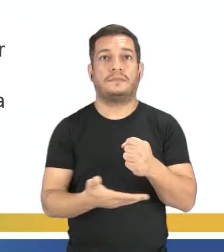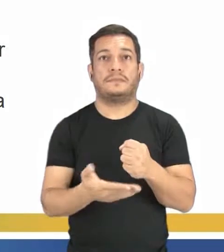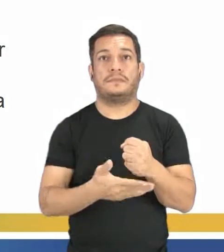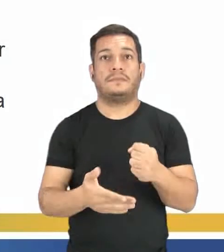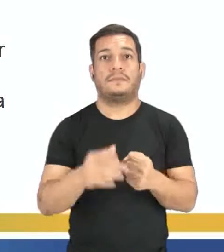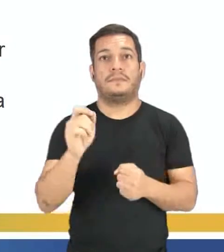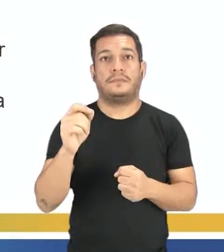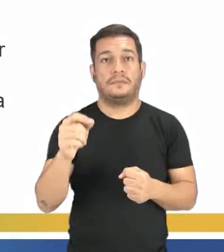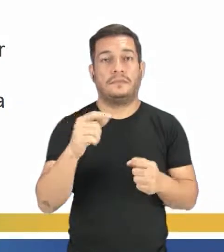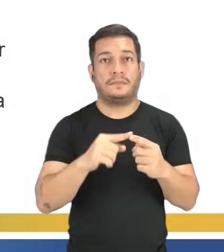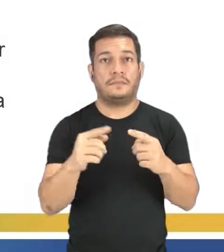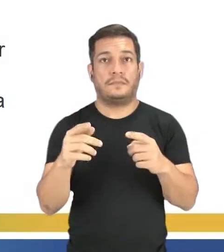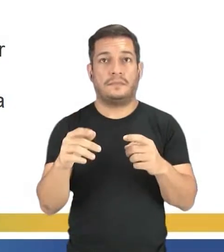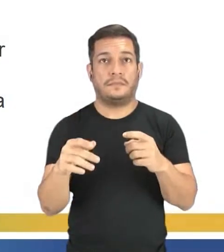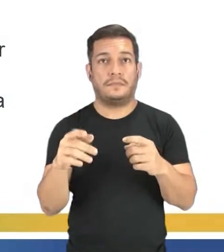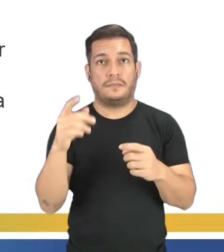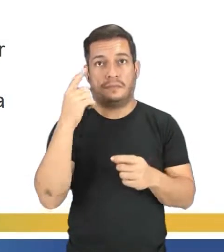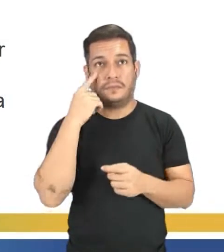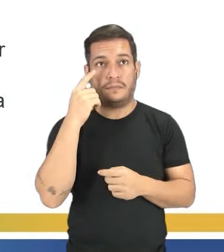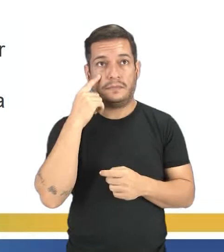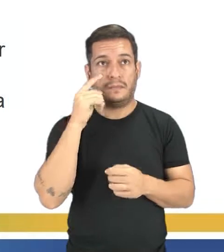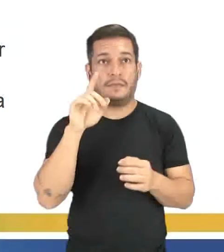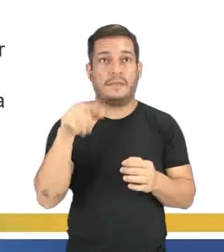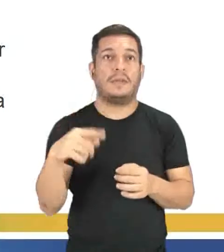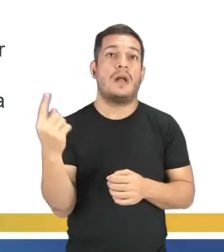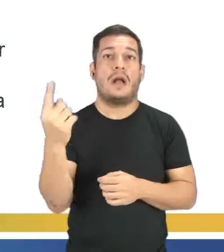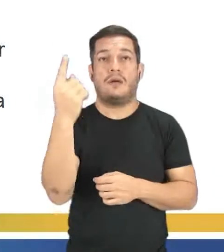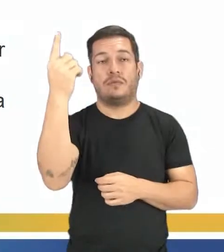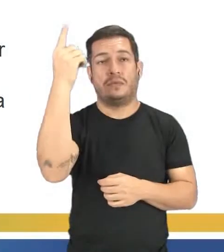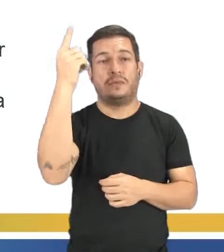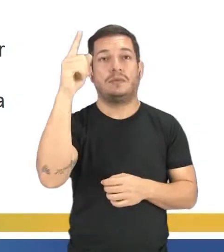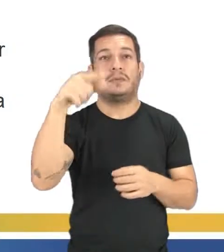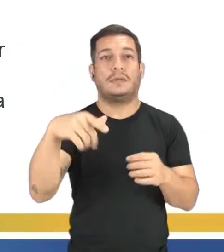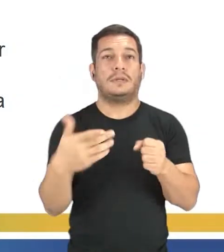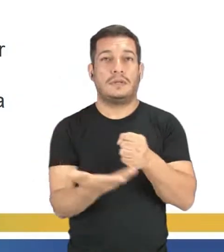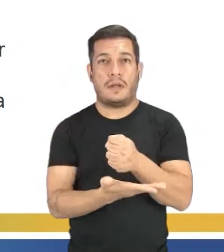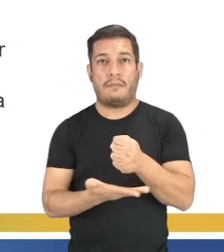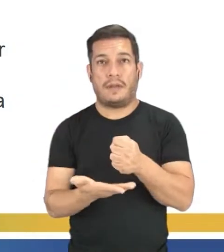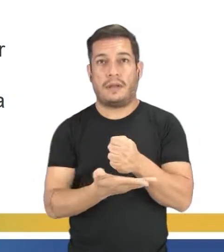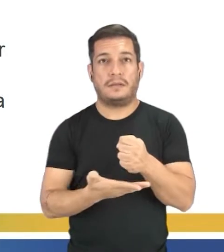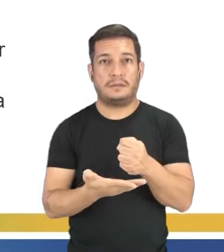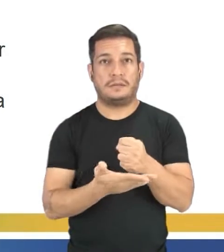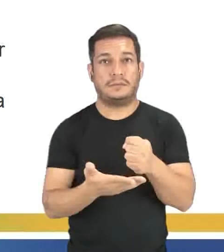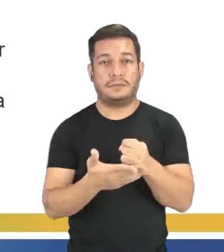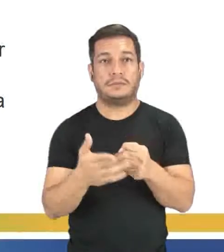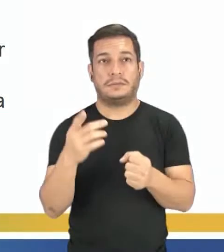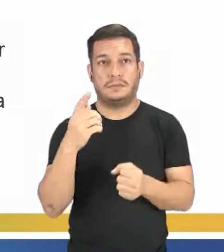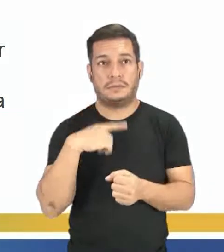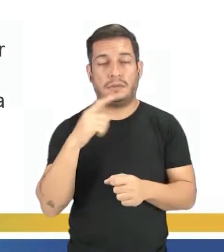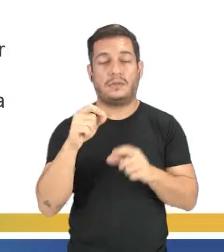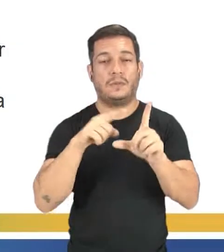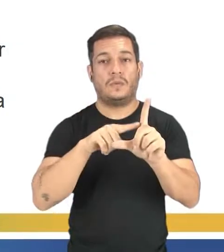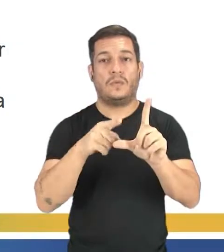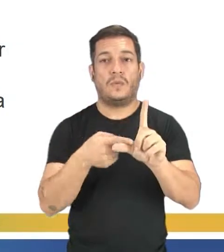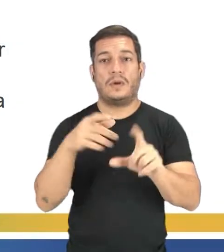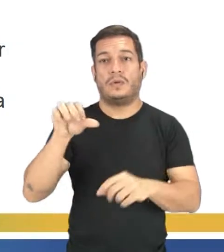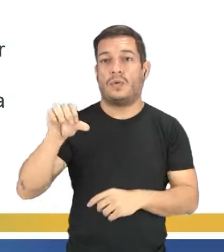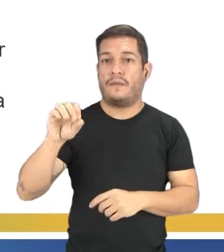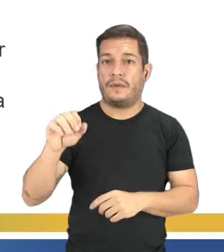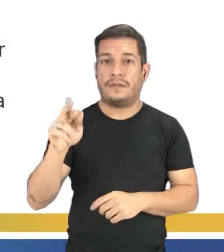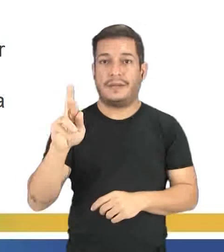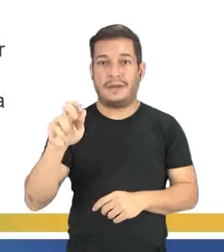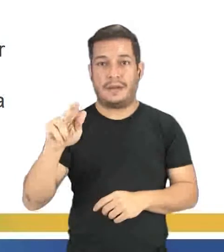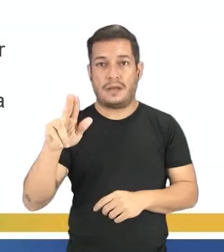perpendicular à base, ou seja, a altura e o centro da base do cone formam um ângulo de 90